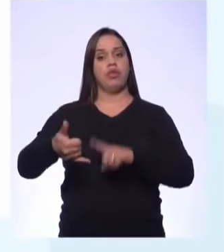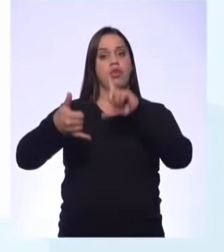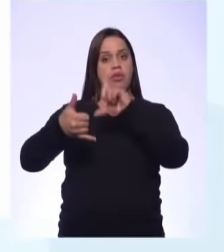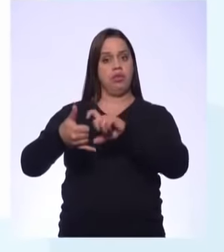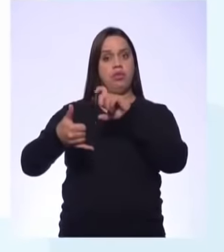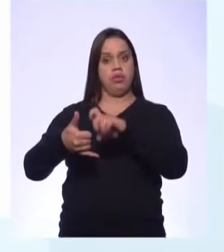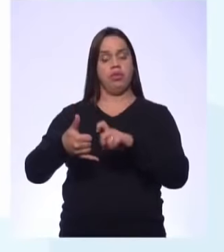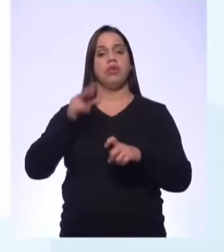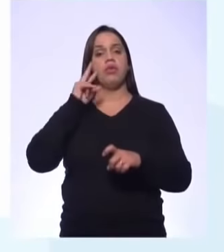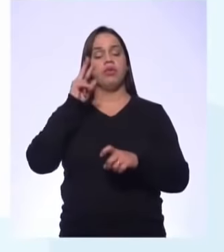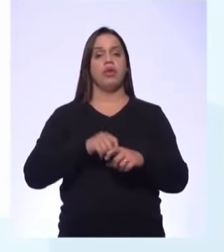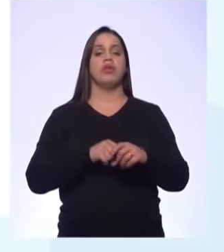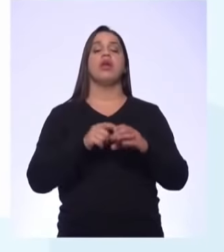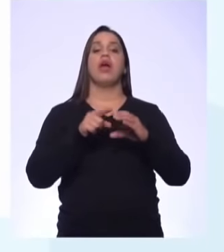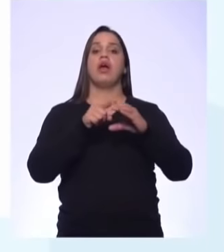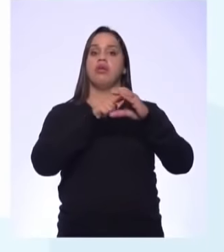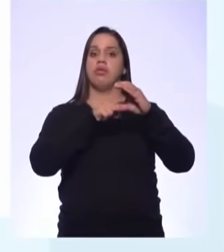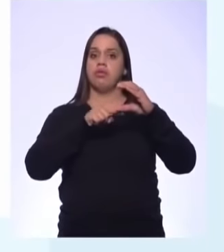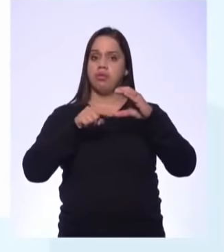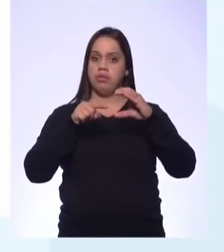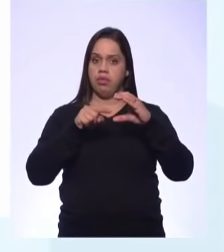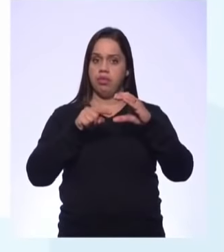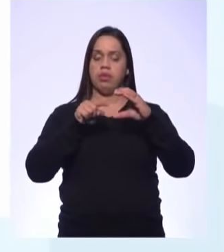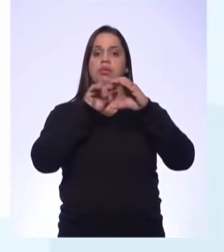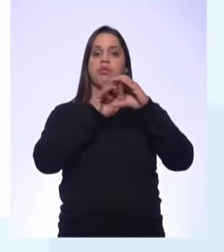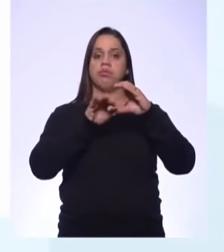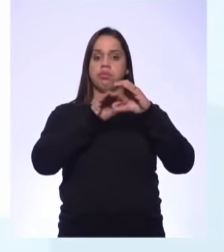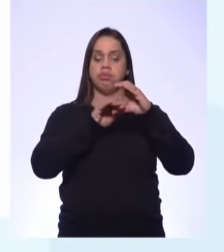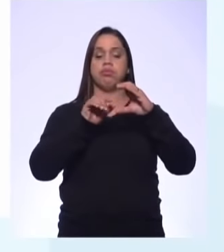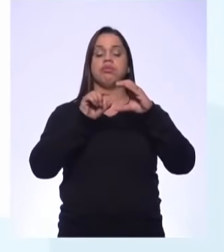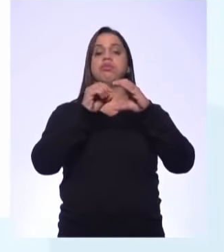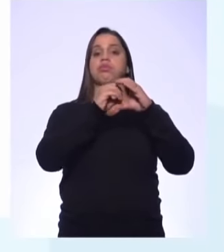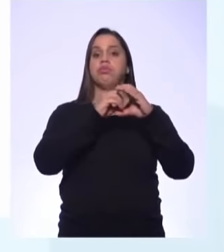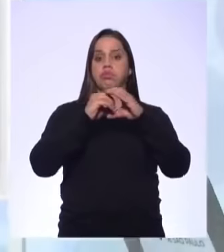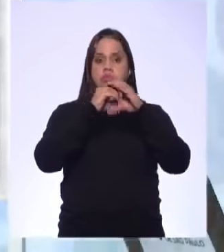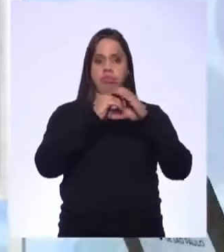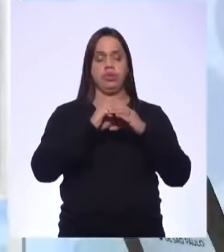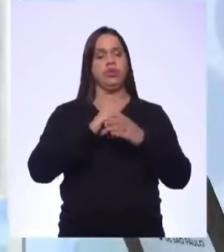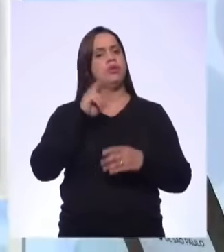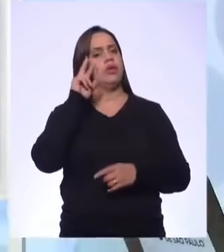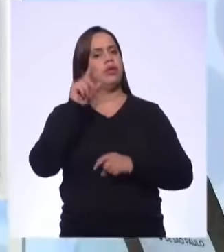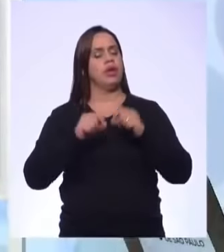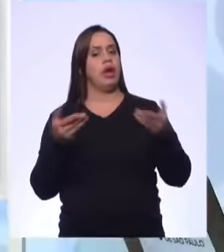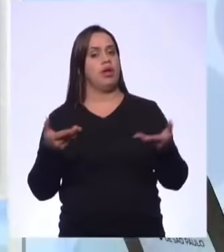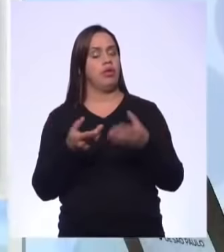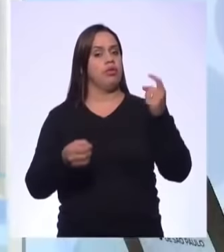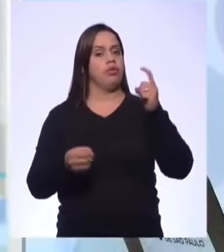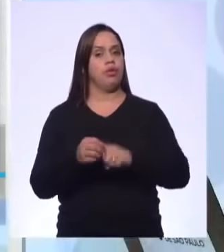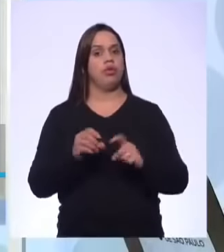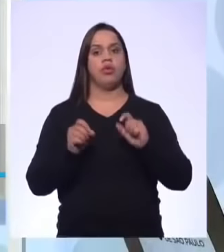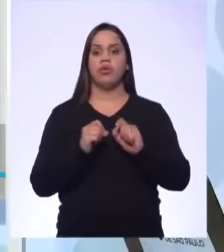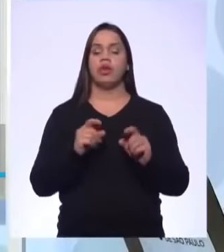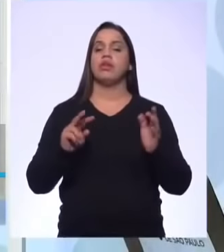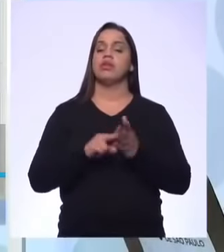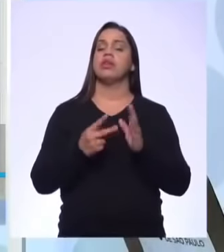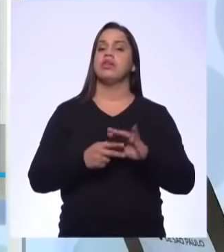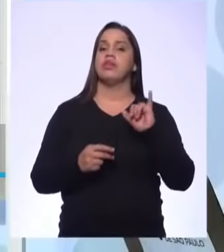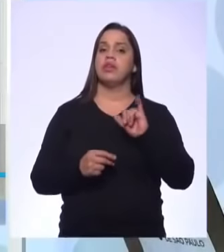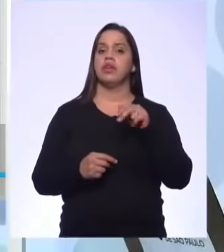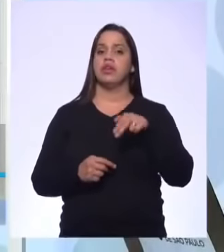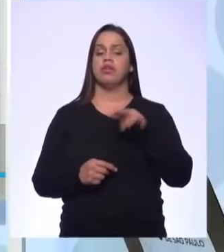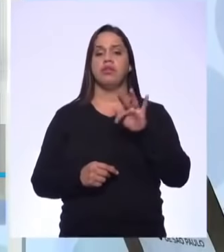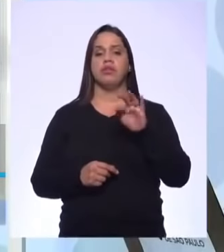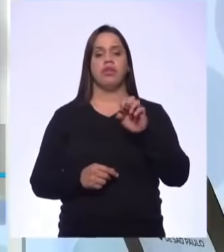ó, núcleus, membrane e citoplasma. Agora, nós vamos voltar e eu vou falar o que é uma inferência,